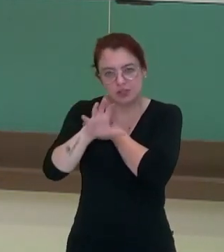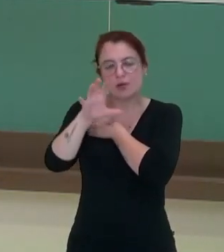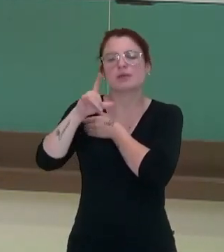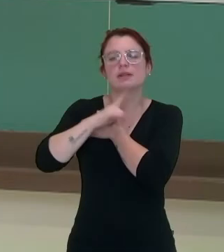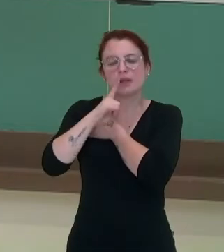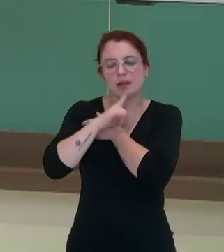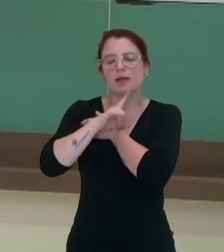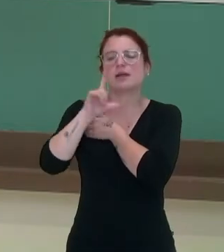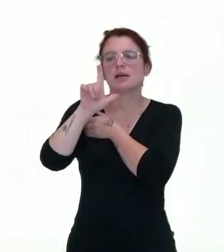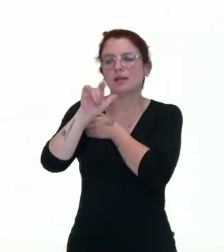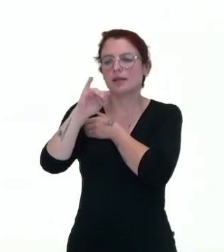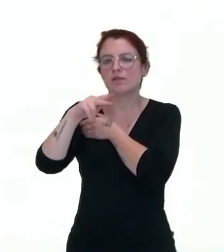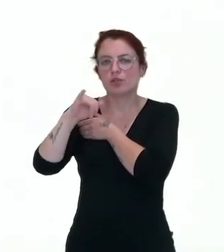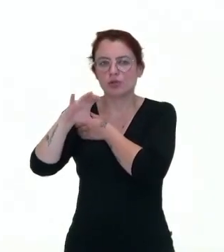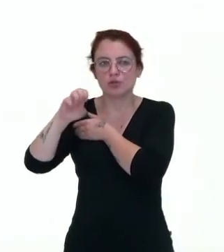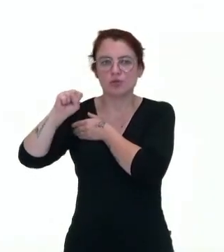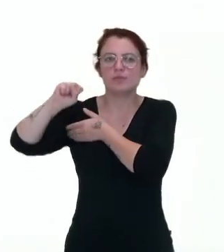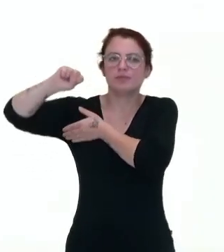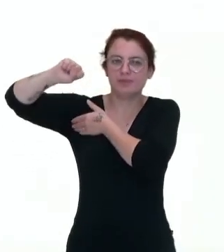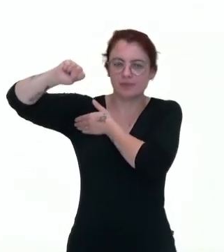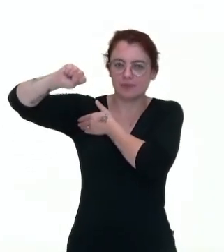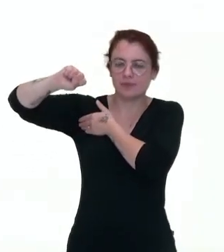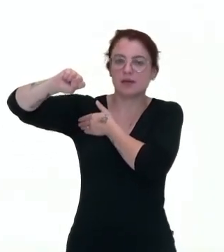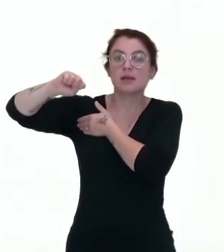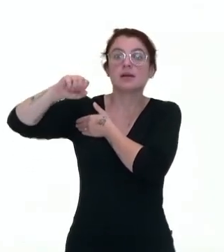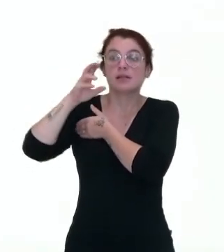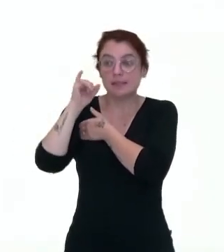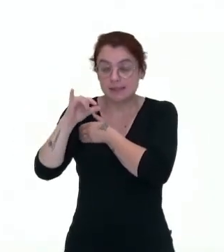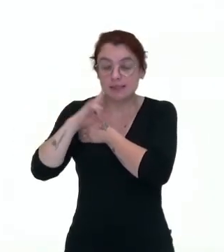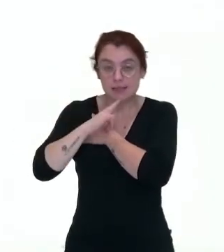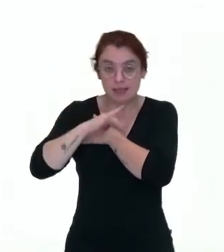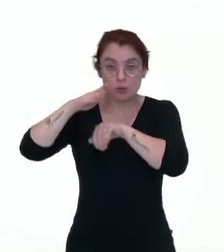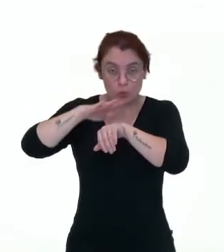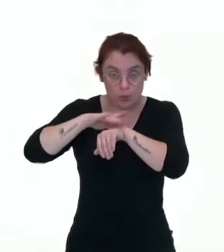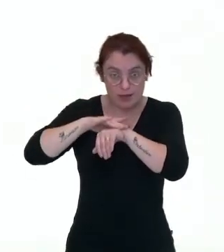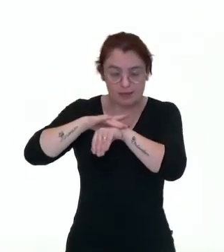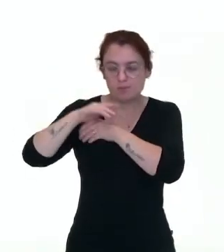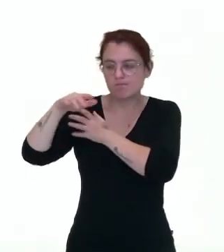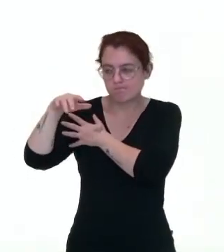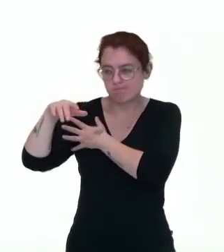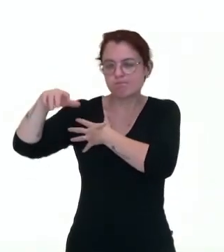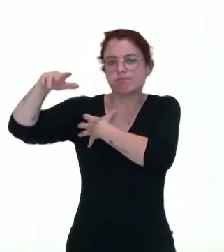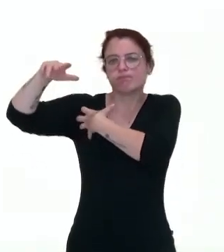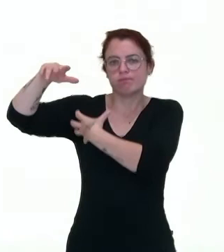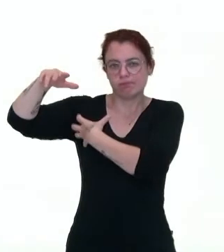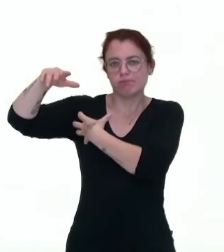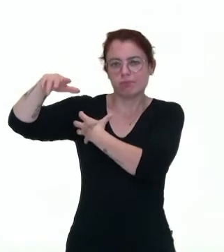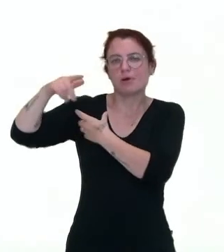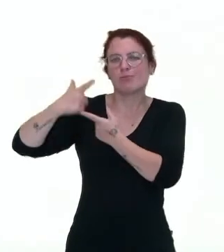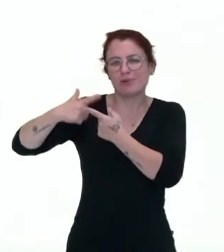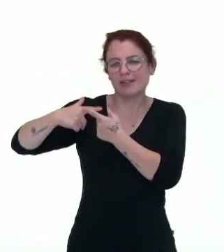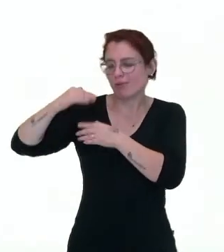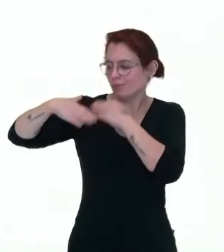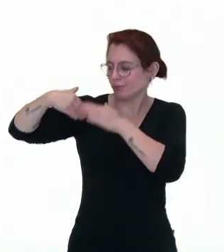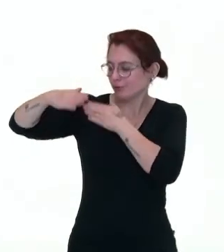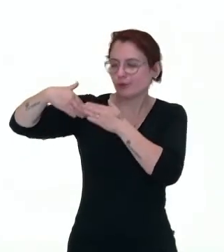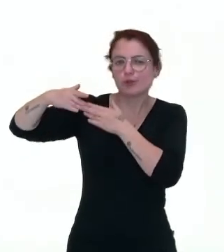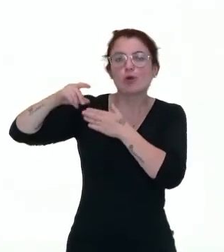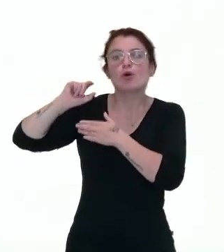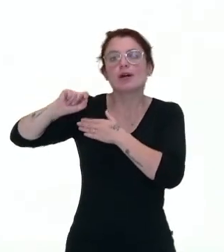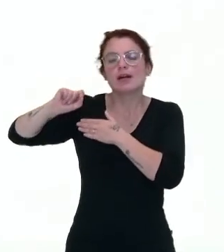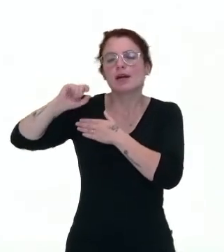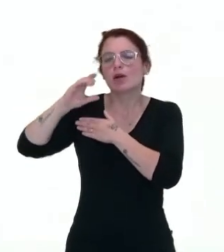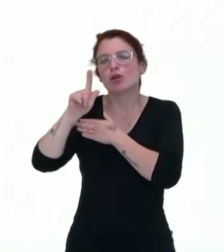grande concentração de linfonodos. Dependendo se essa pessoa tem uma infecção no seu corpo, vai ter uma grande multiplicação desses